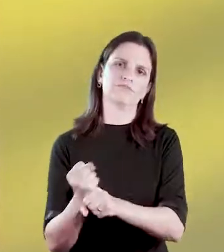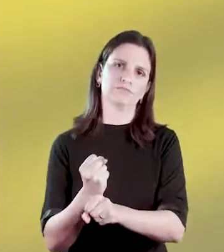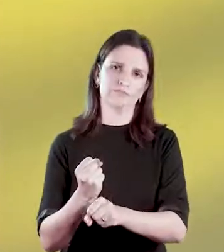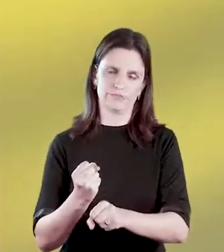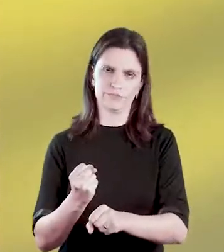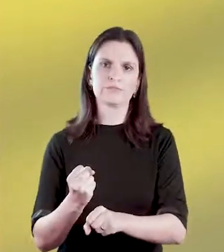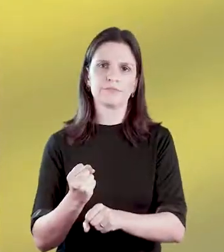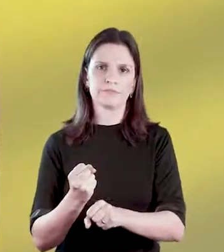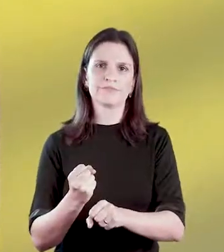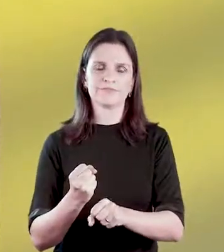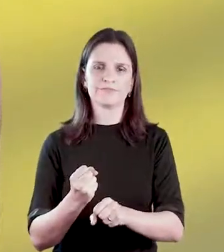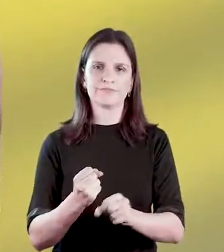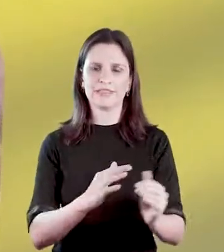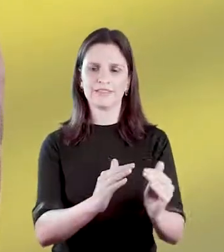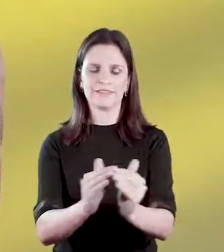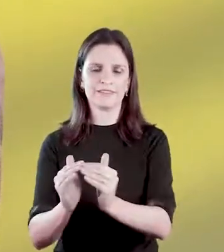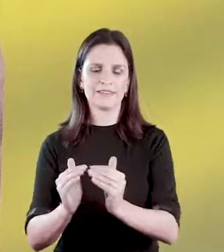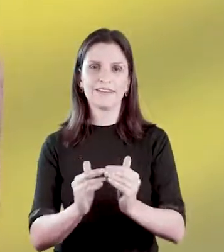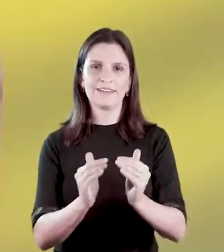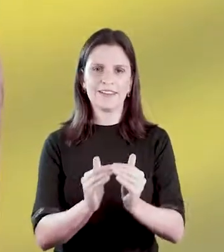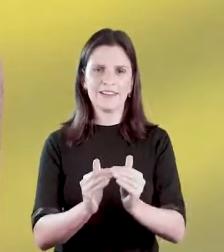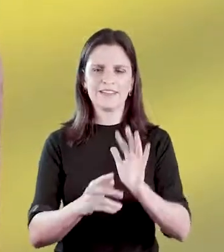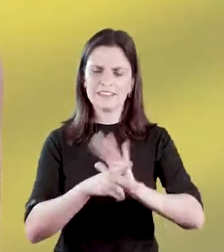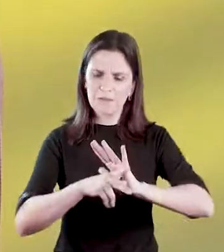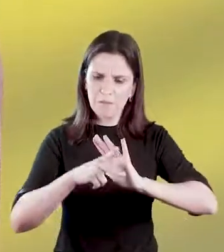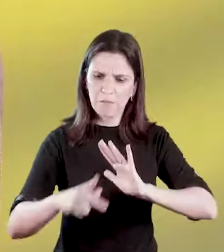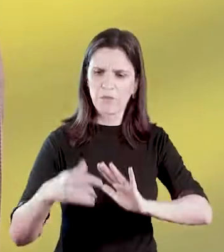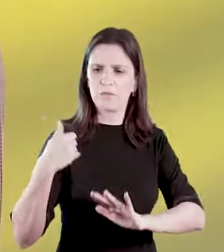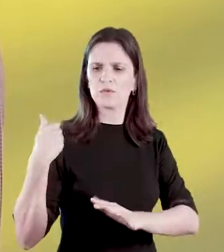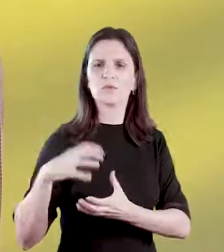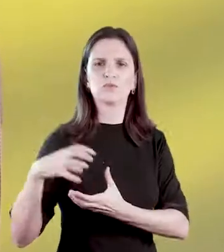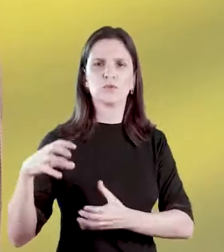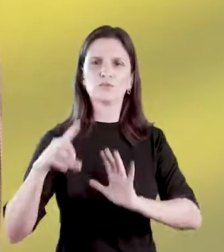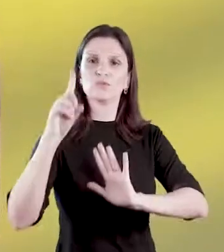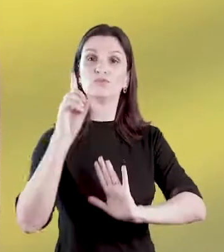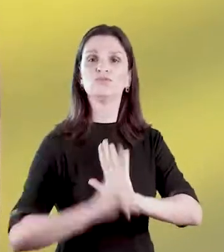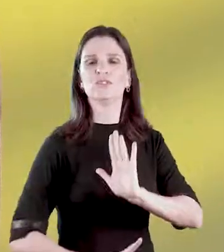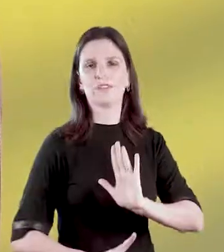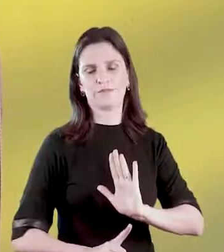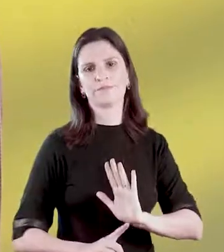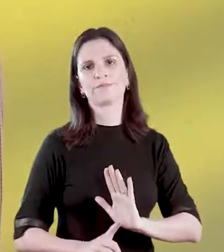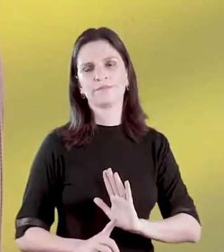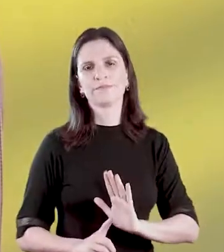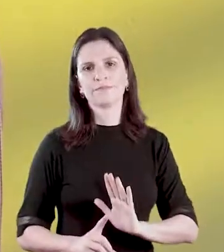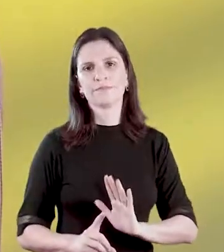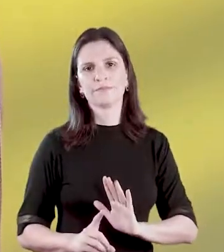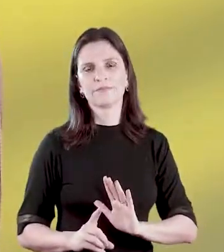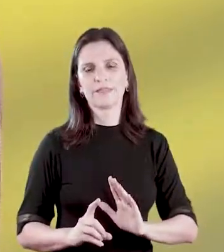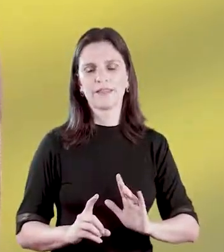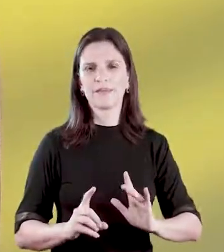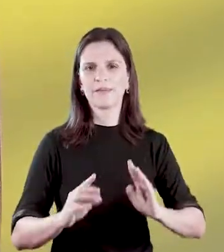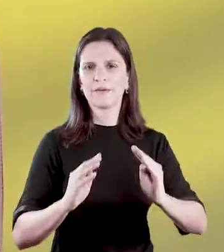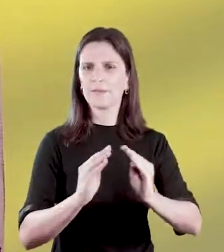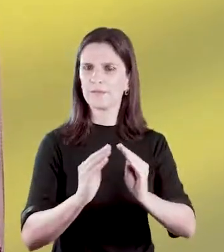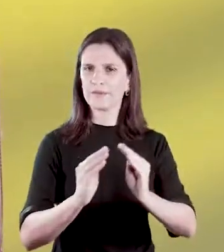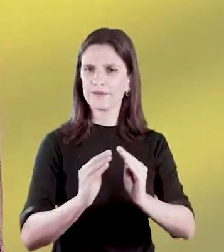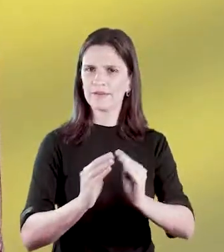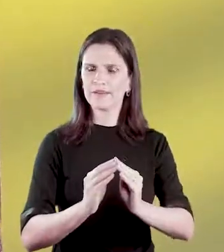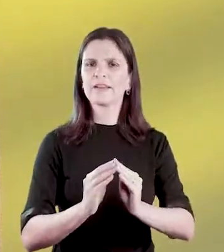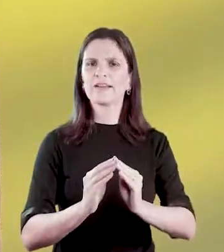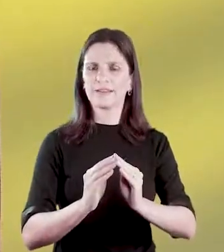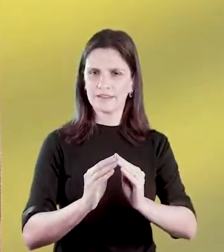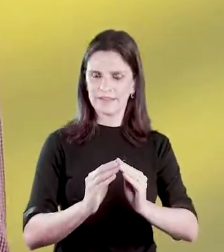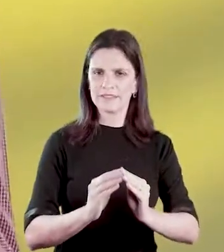feito o idoso vai morar lá enquanto ele tiver vida é dele ele vai poder é um apartamento com